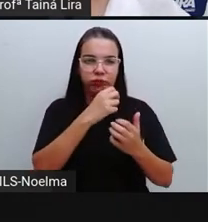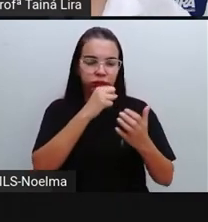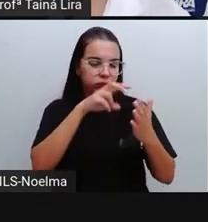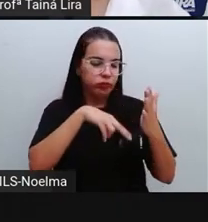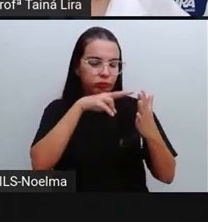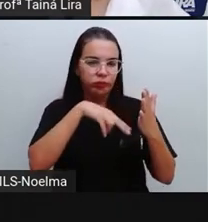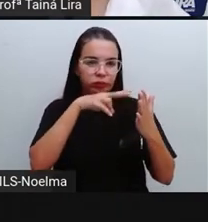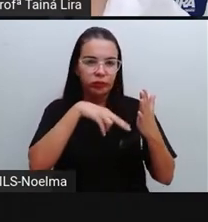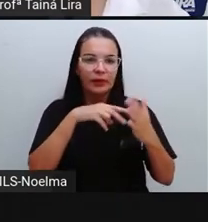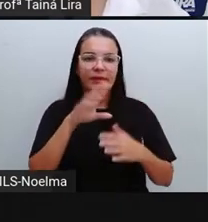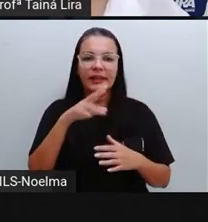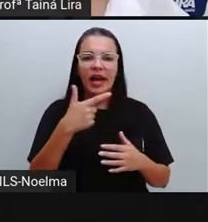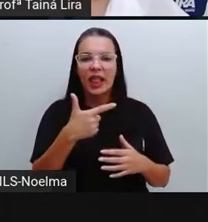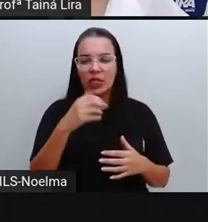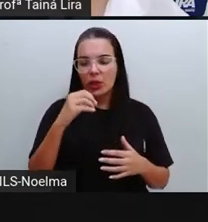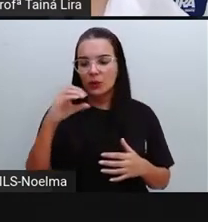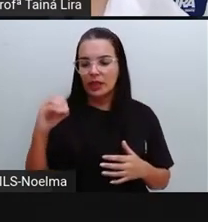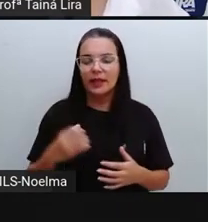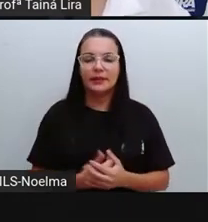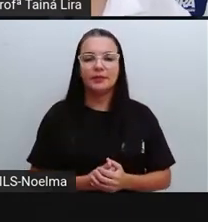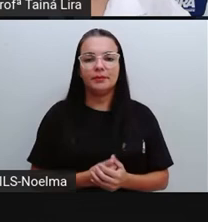200, 400,